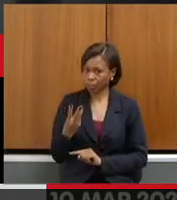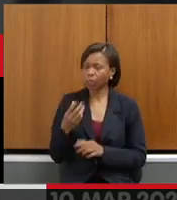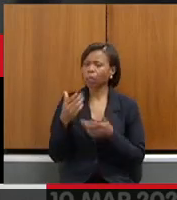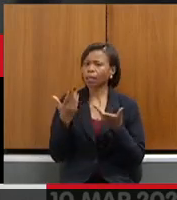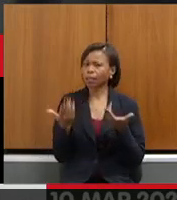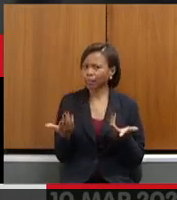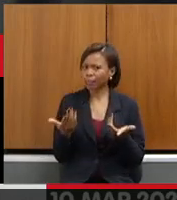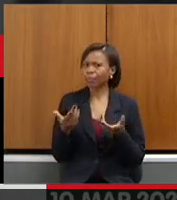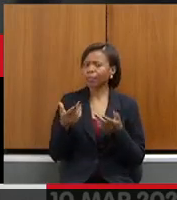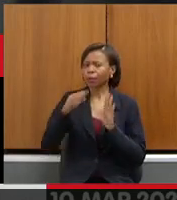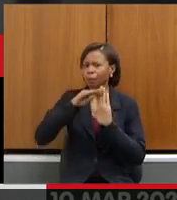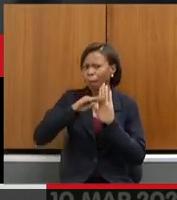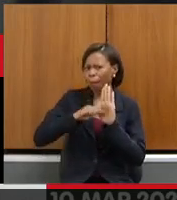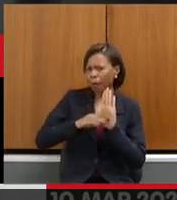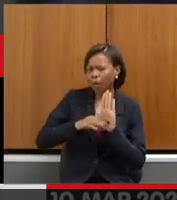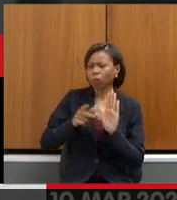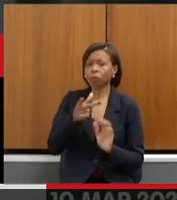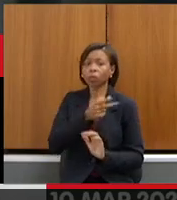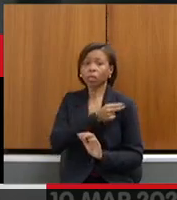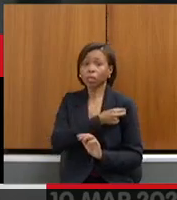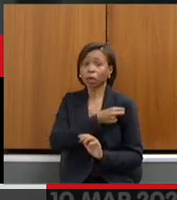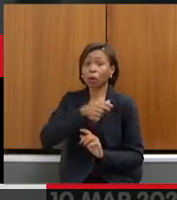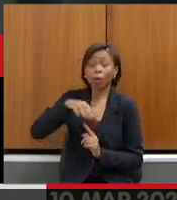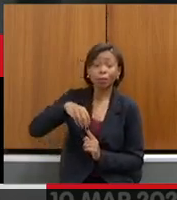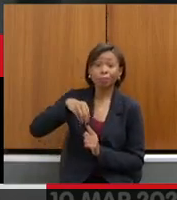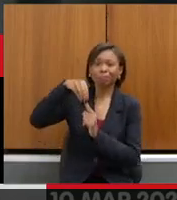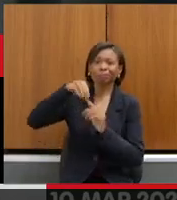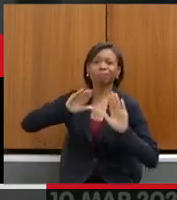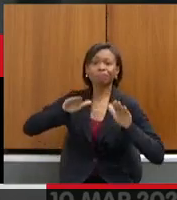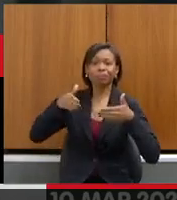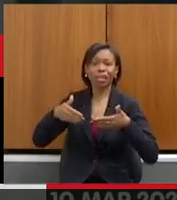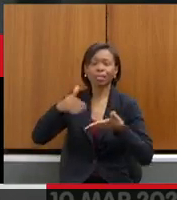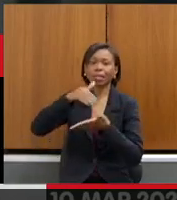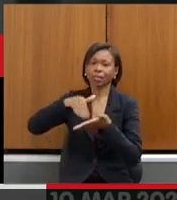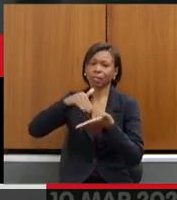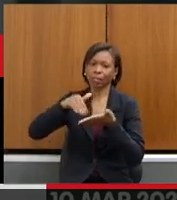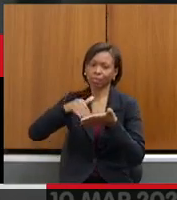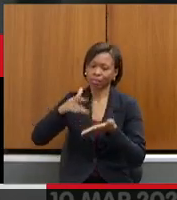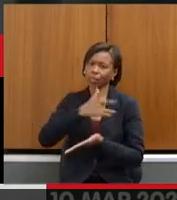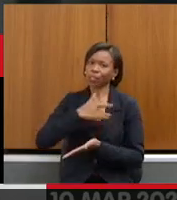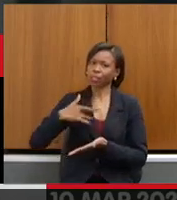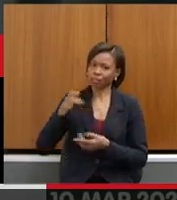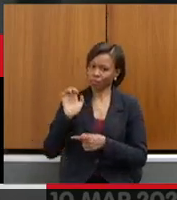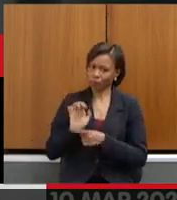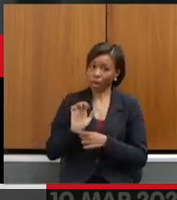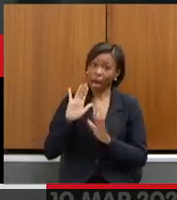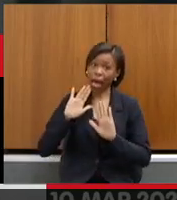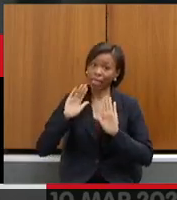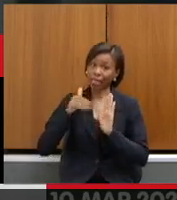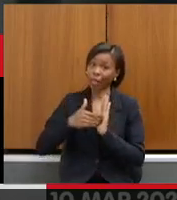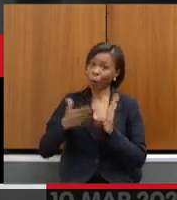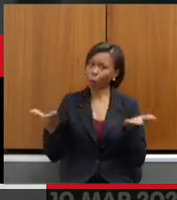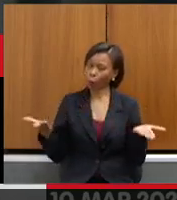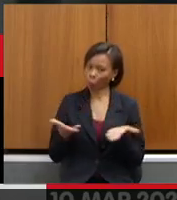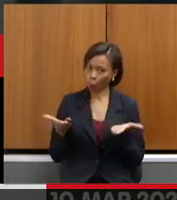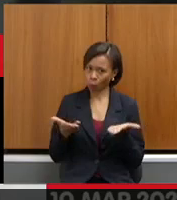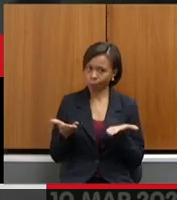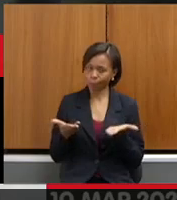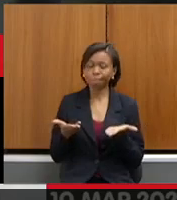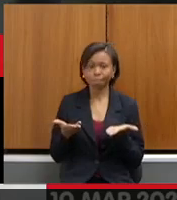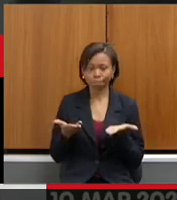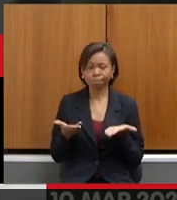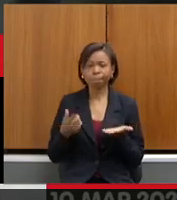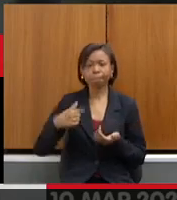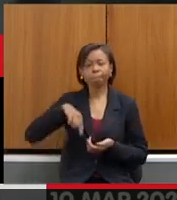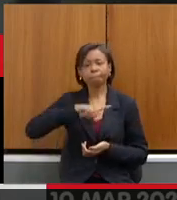sempre considerou a Secretaria Estadual de Saúde como prioridade e ainda continua sendo assim até hoje é o